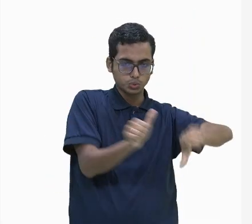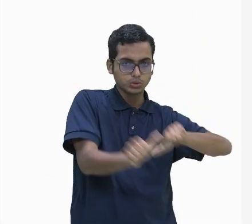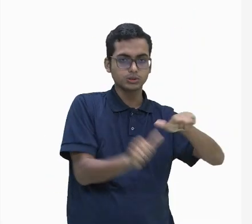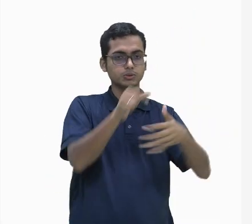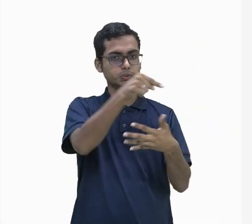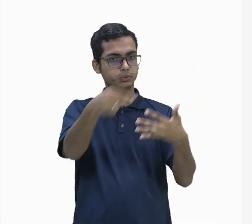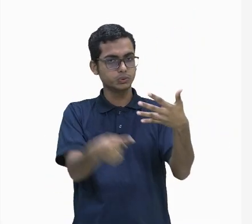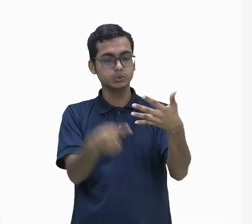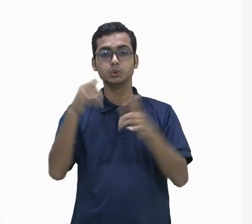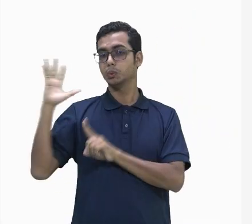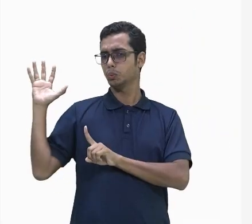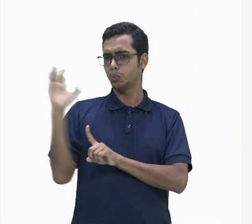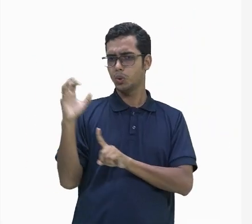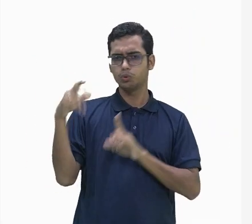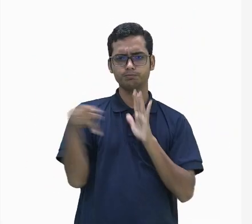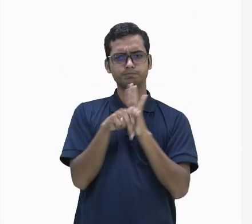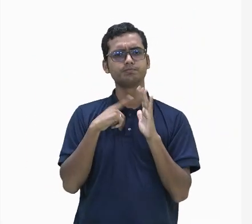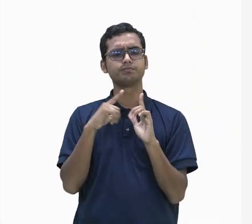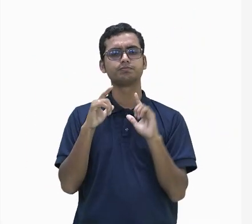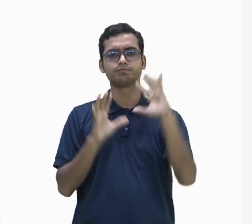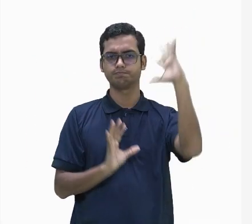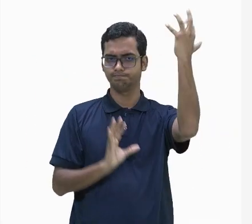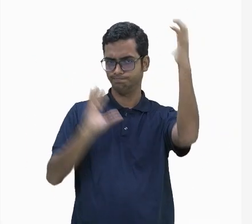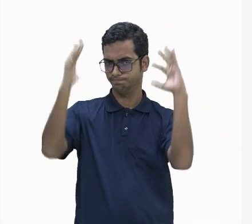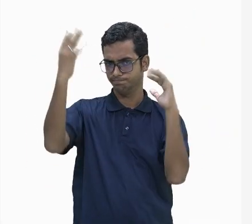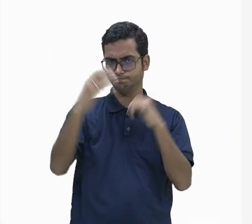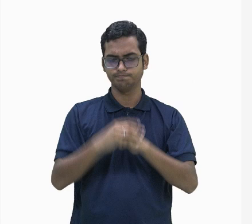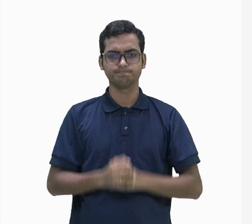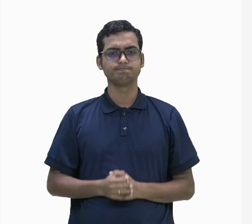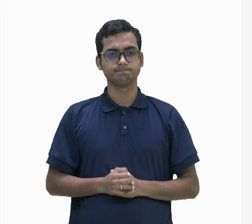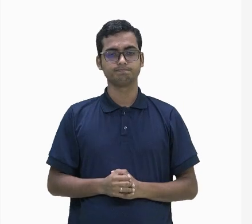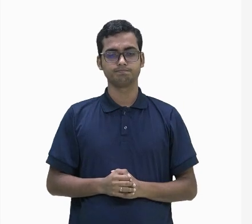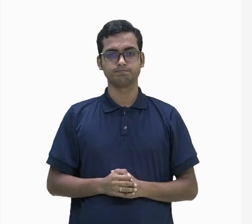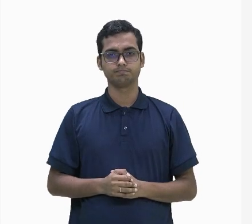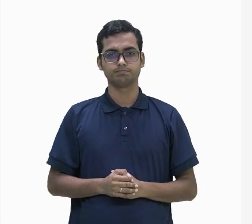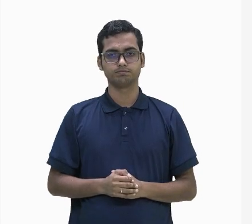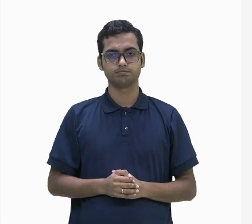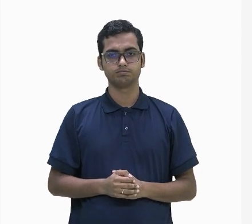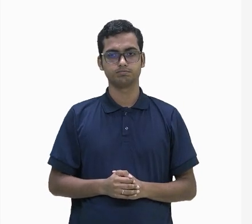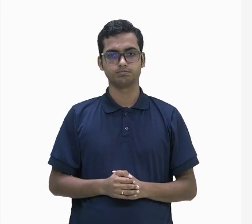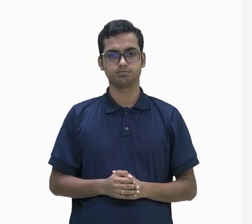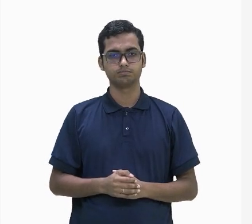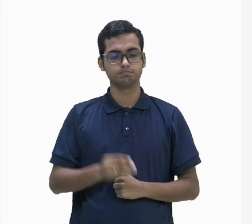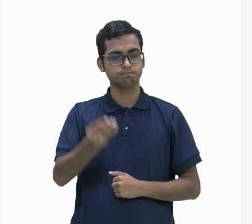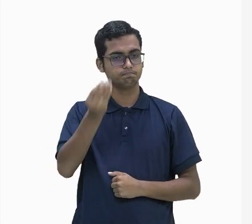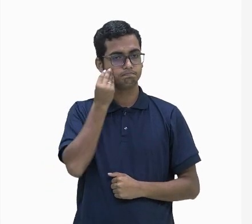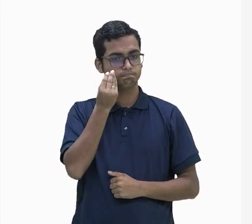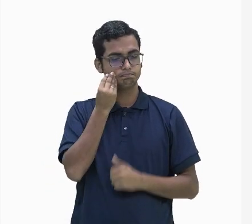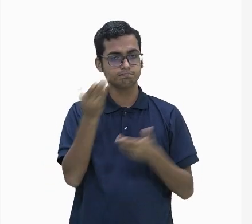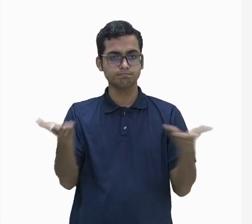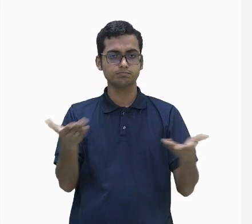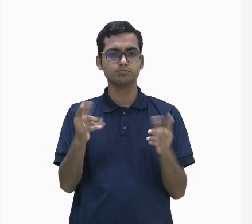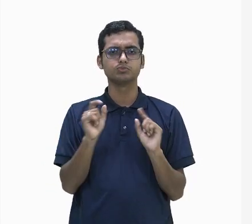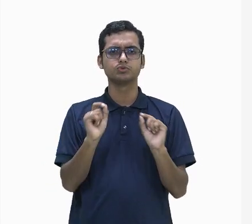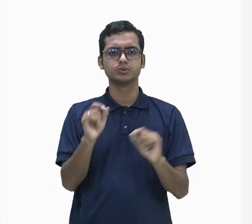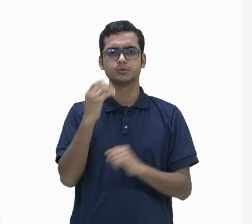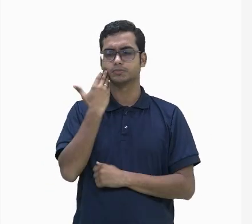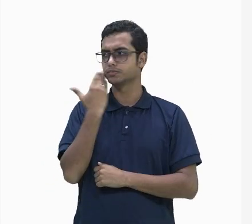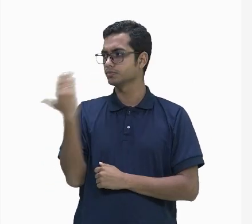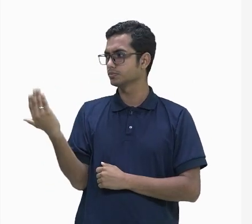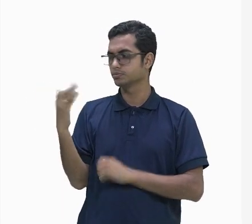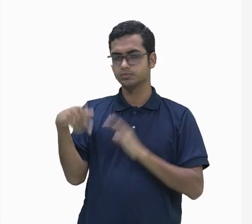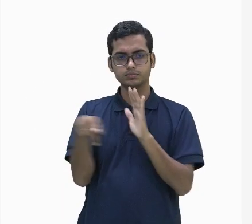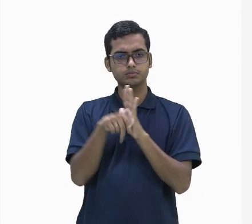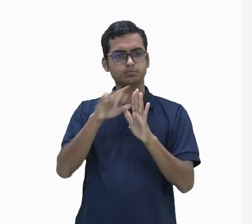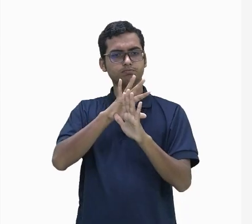fatores que influenciam o clima. E quando há a alteração, vamos observar agora a Amazônia